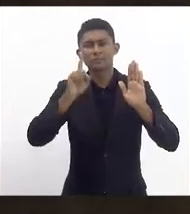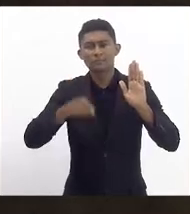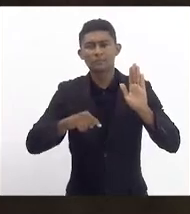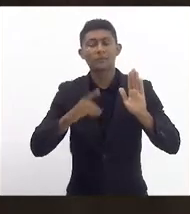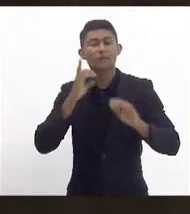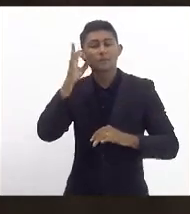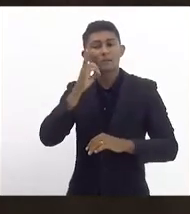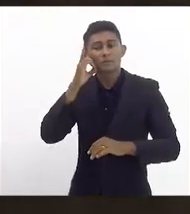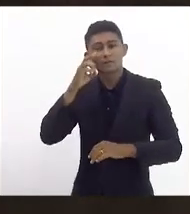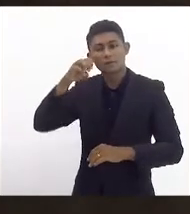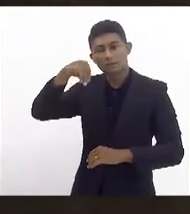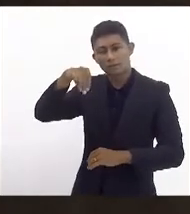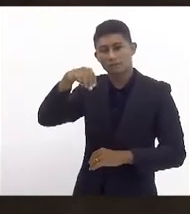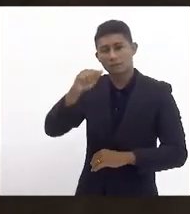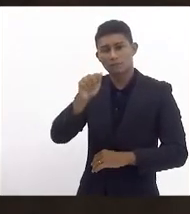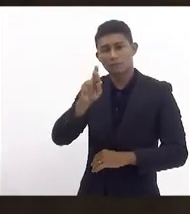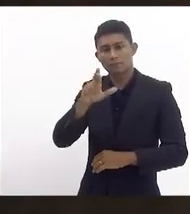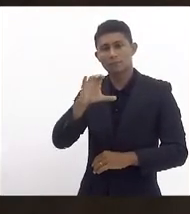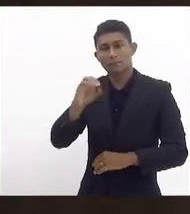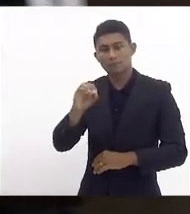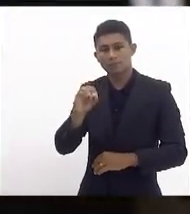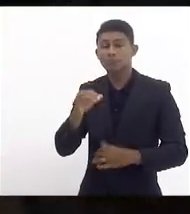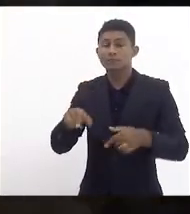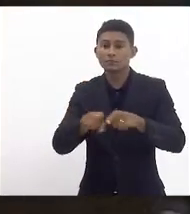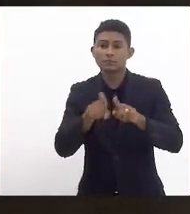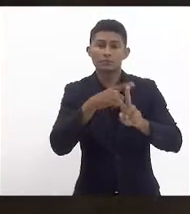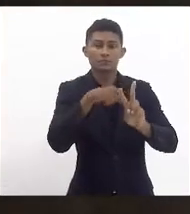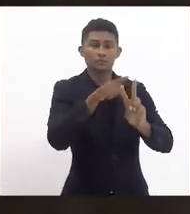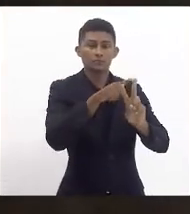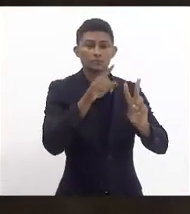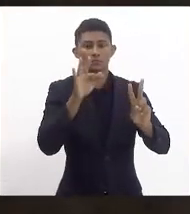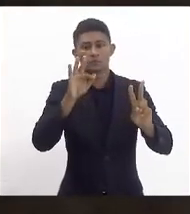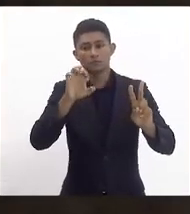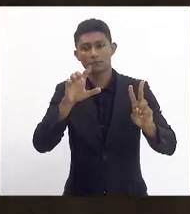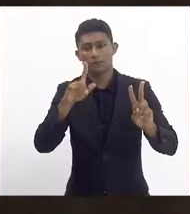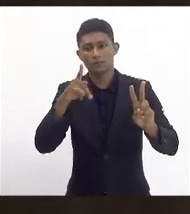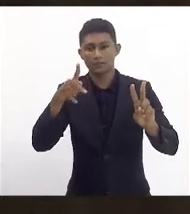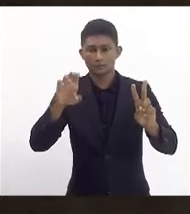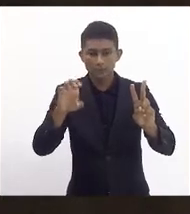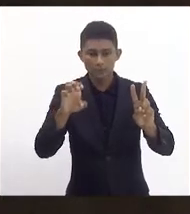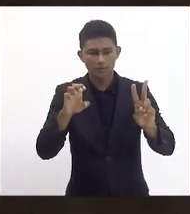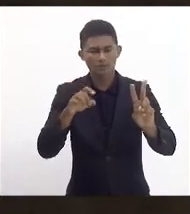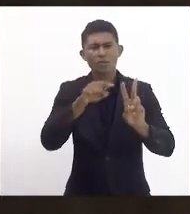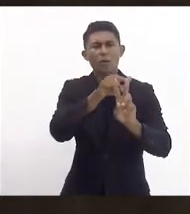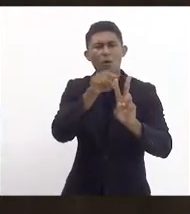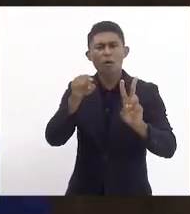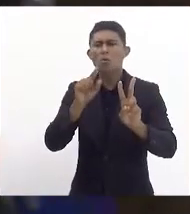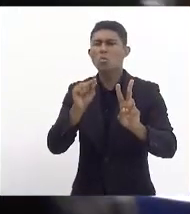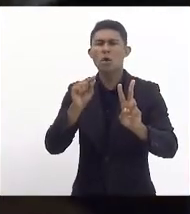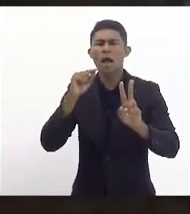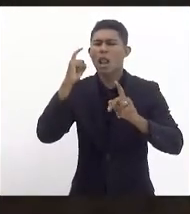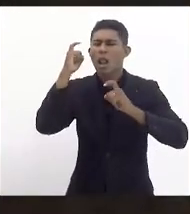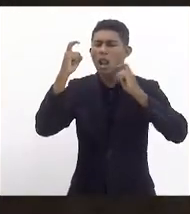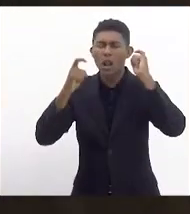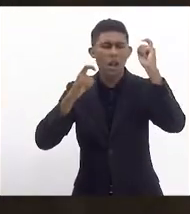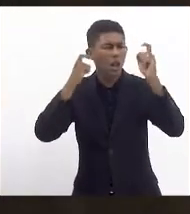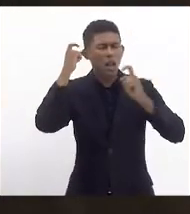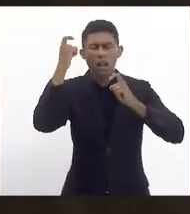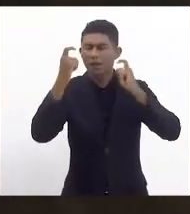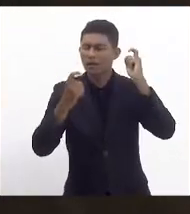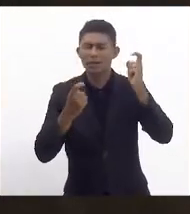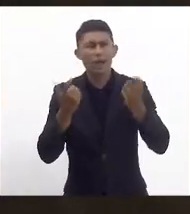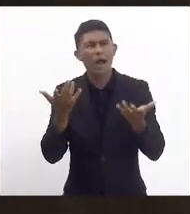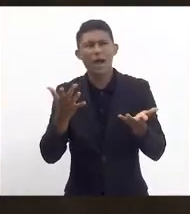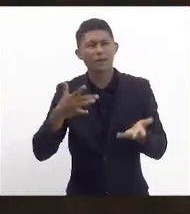deputado Márcio Gualberto, deputado Felipe Soares, eles não estão preocupados com qualquer questão